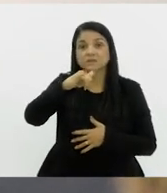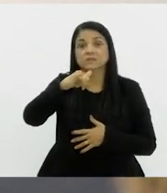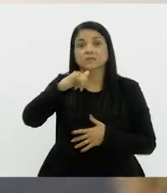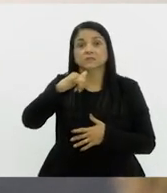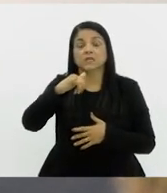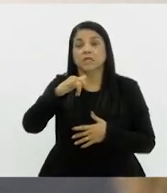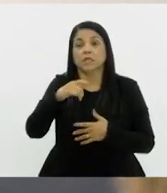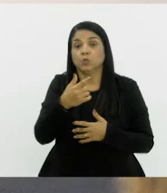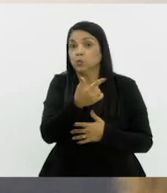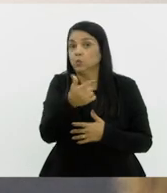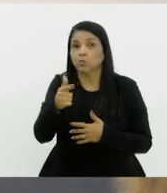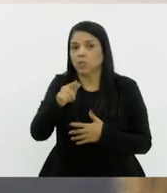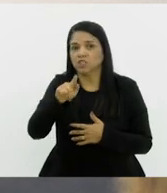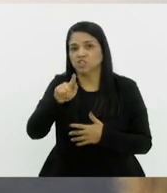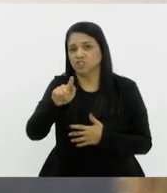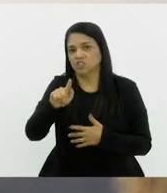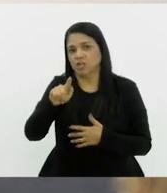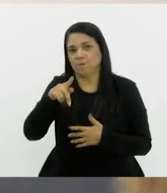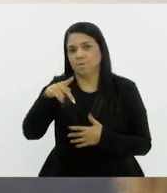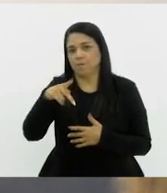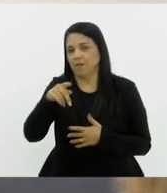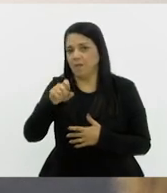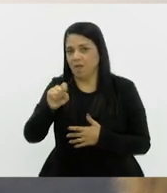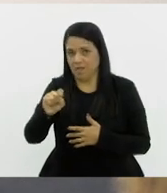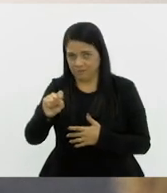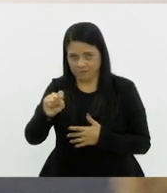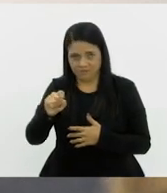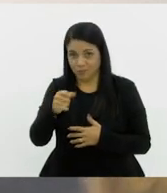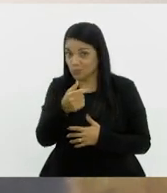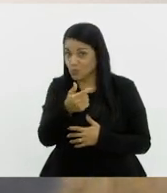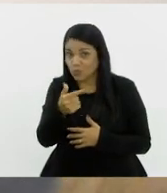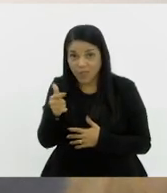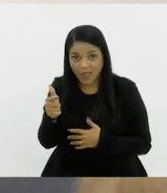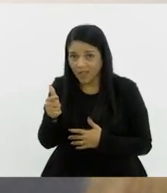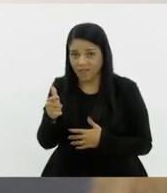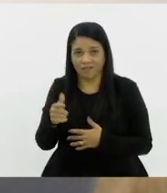tem um GPS que ele liga e transfere a informação para o lugar. Eu sei, gente, tá? Mas é só isso.